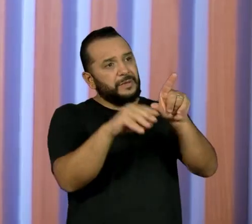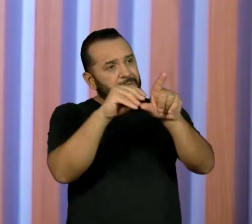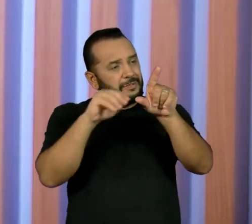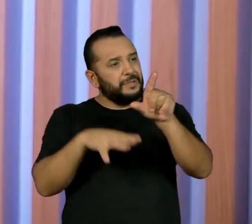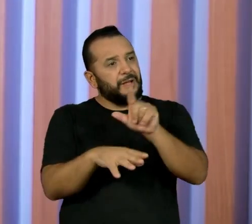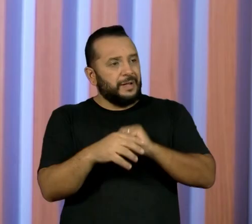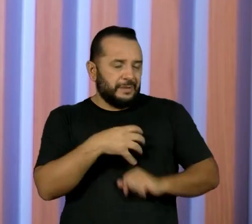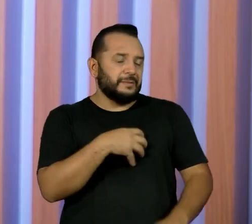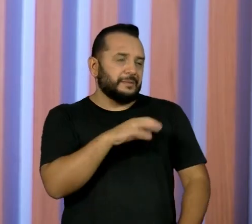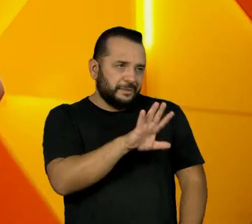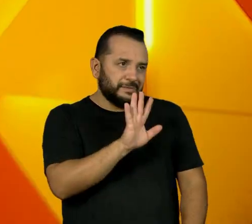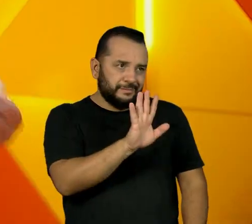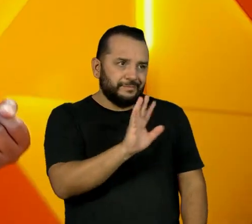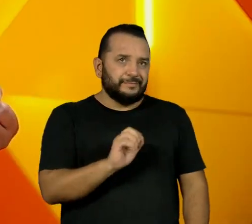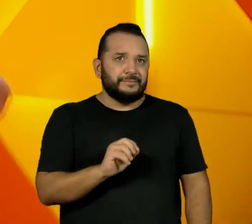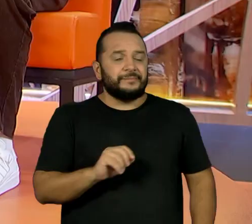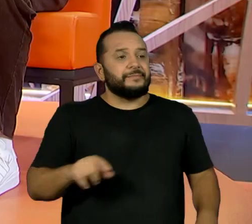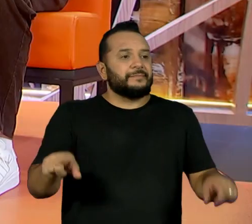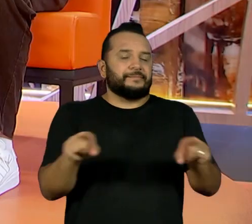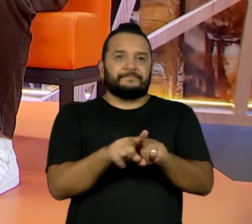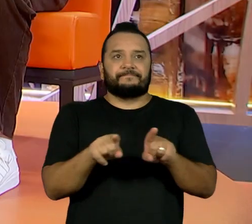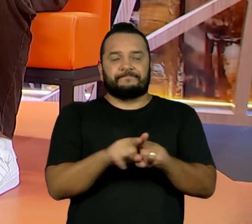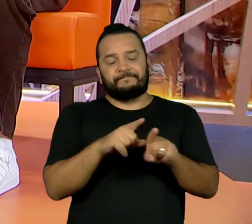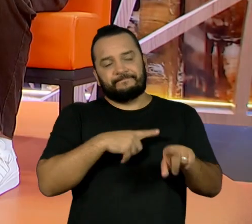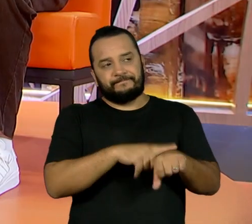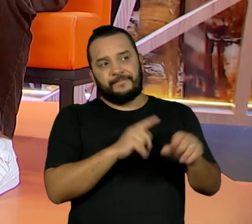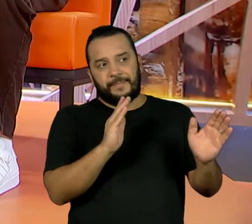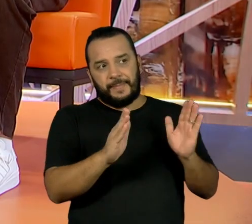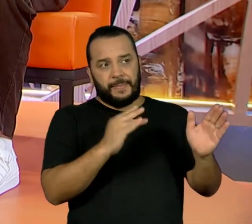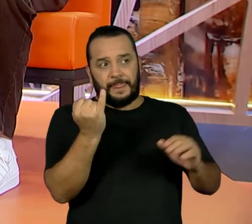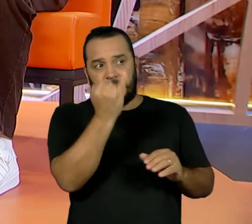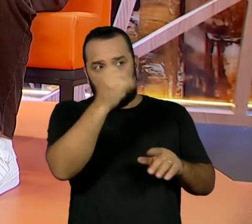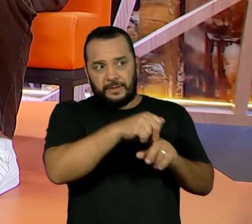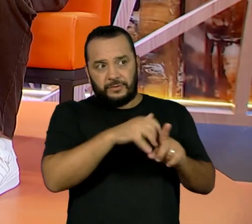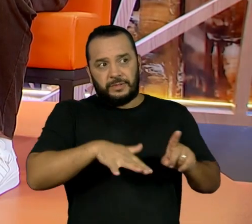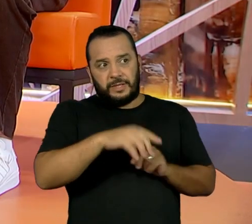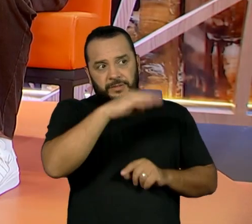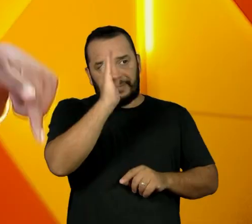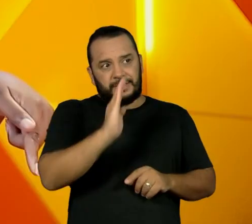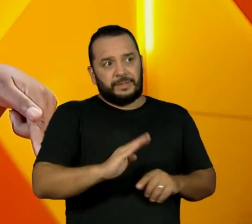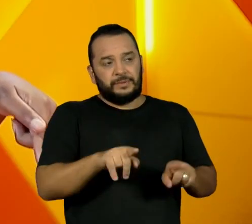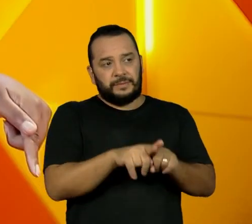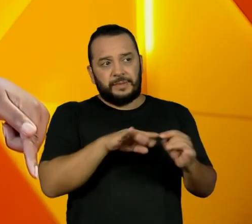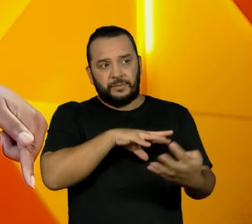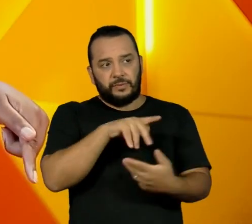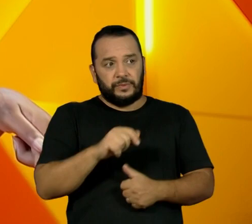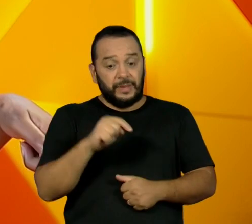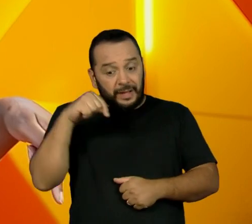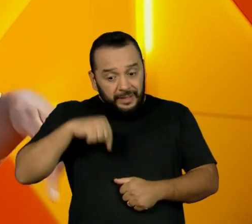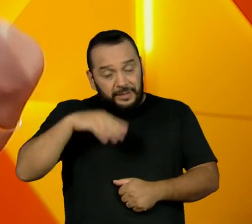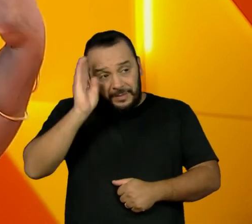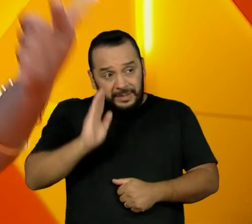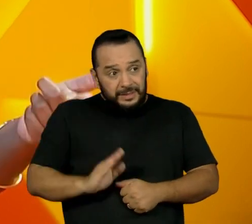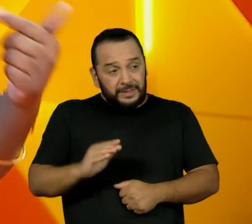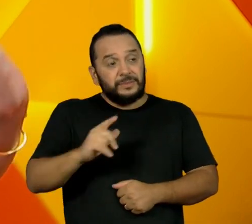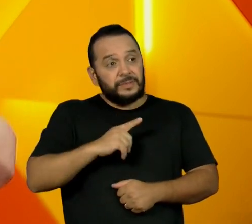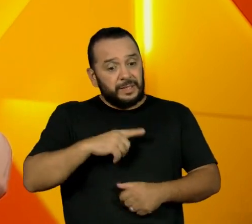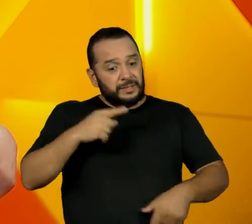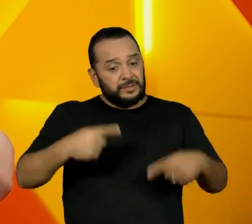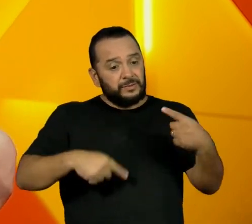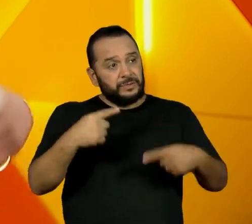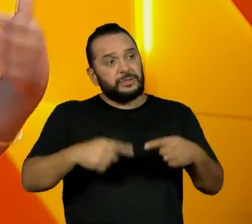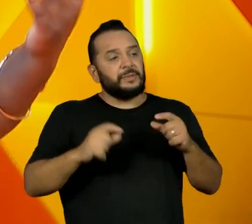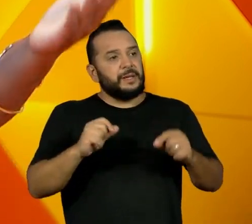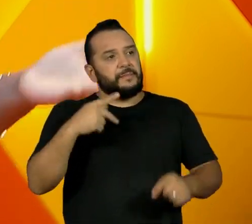desse tipo. E aí eu quero ir para um momento importante agora para a nossa sociedade, não só brasileira, mas mundial, porque aqui no Brasil nós estamos fazendo a discussão da PL das